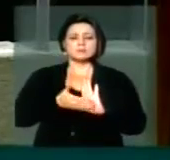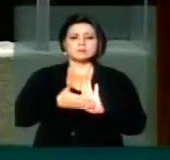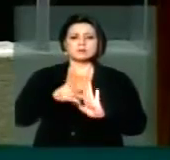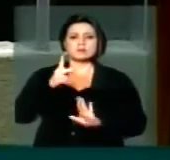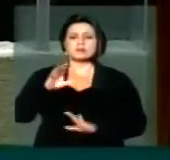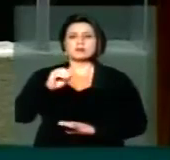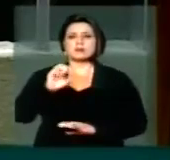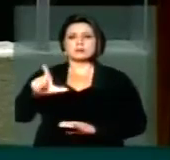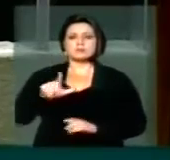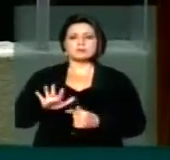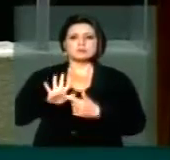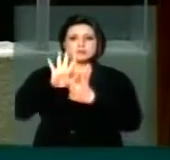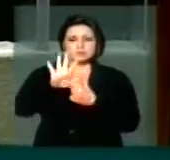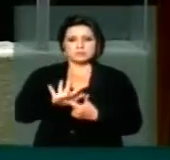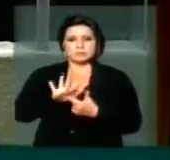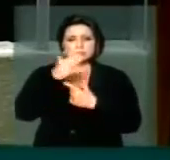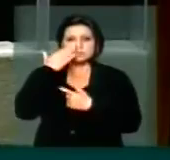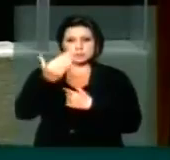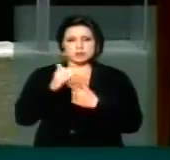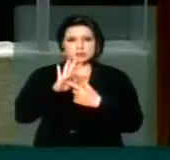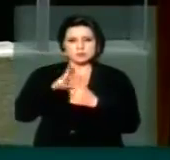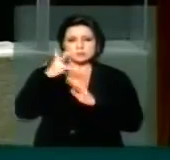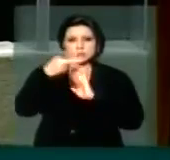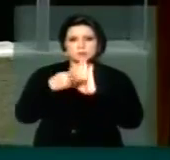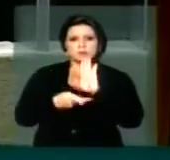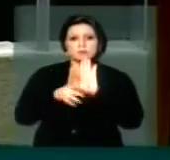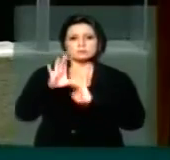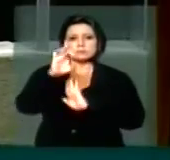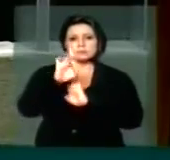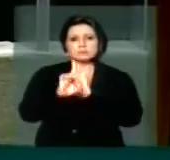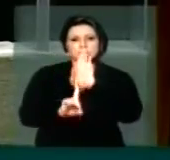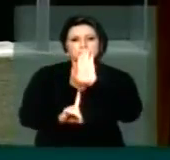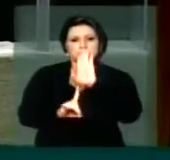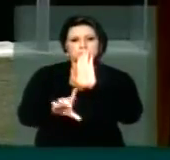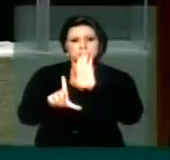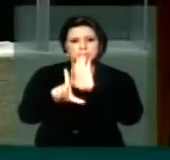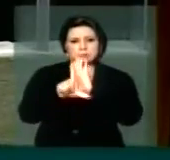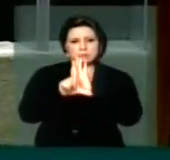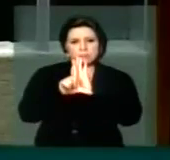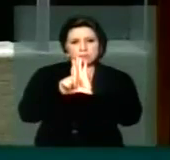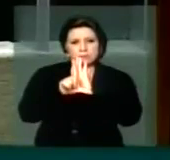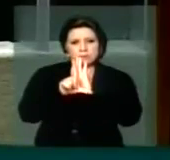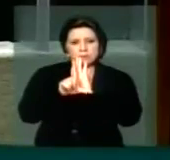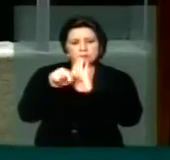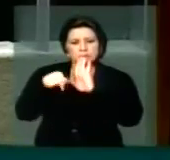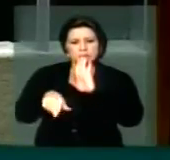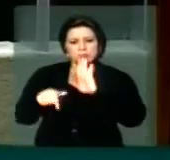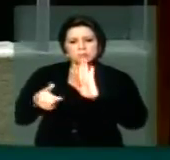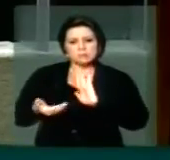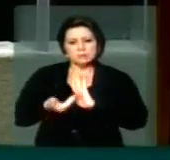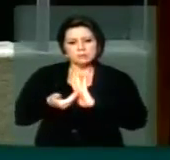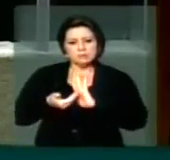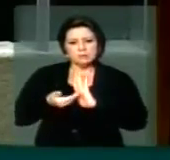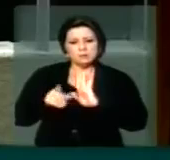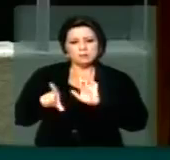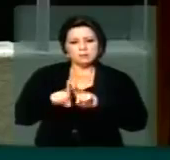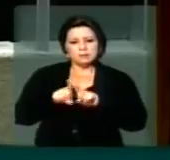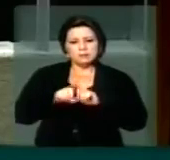pessoal vai apresentar um projeto de decreto legislativo na Câmara e no